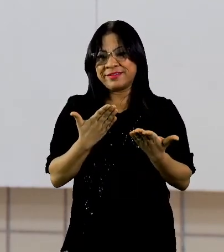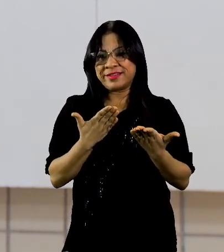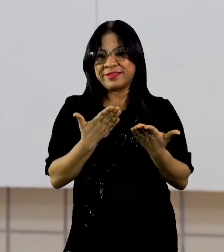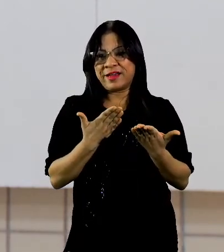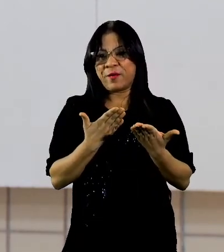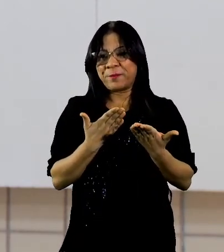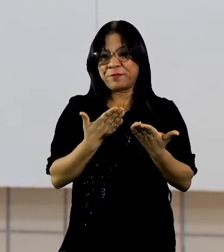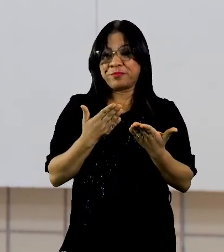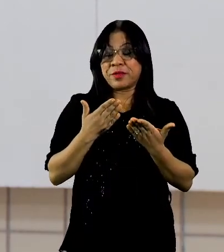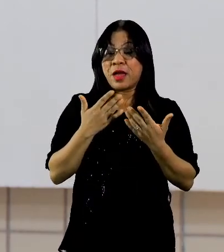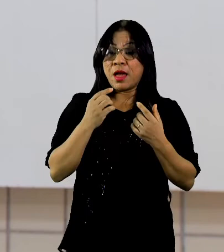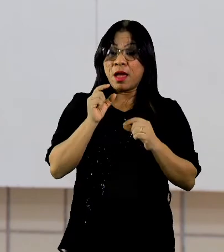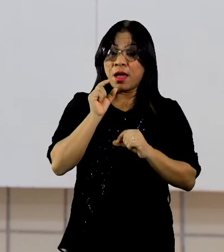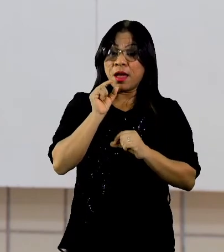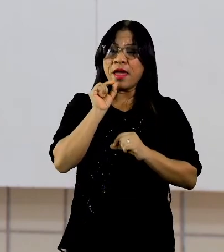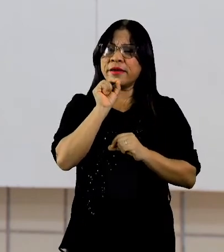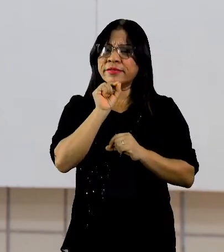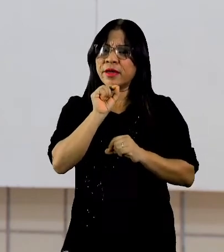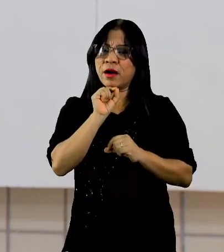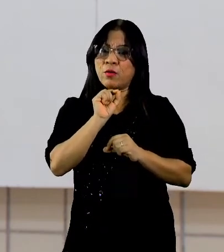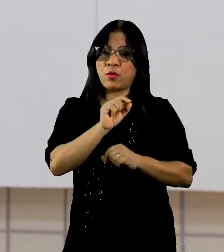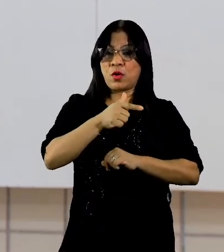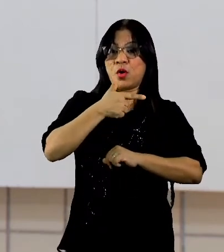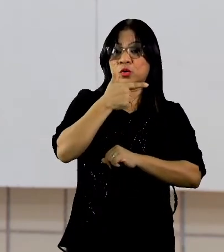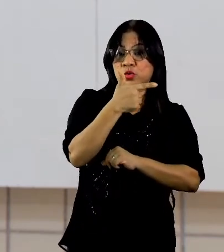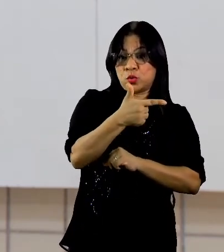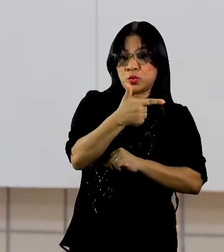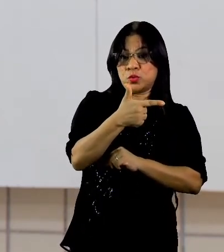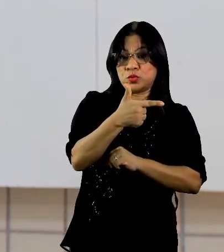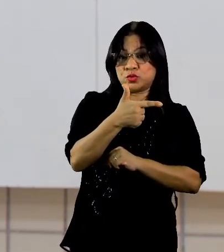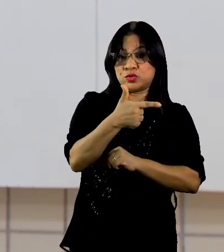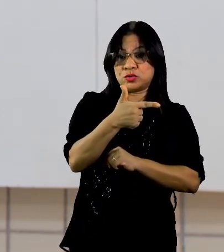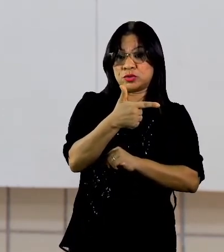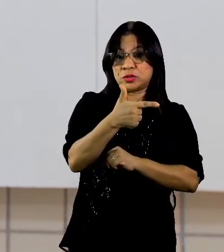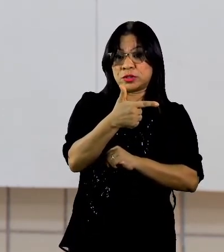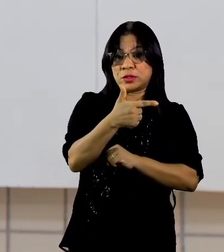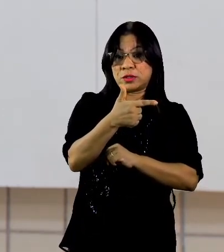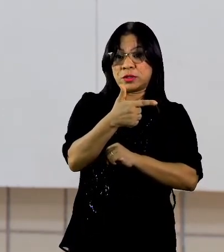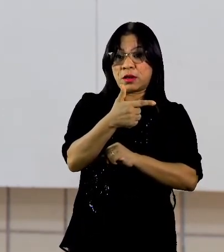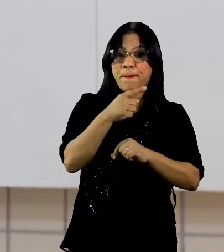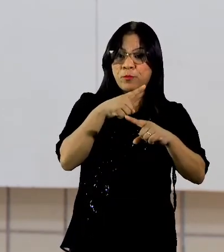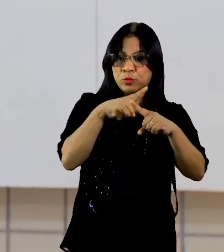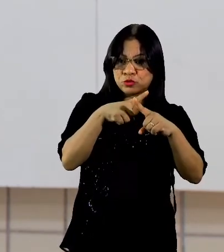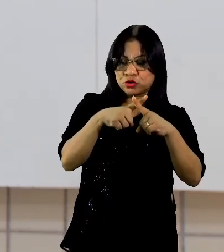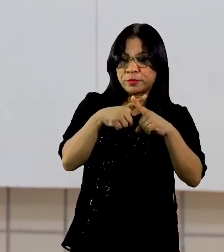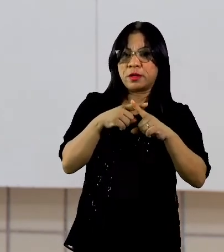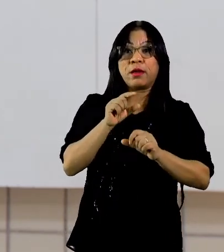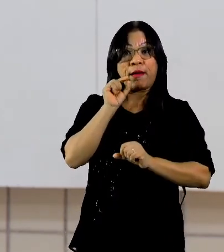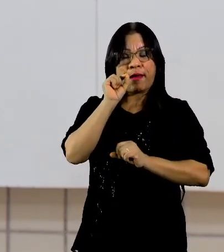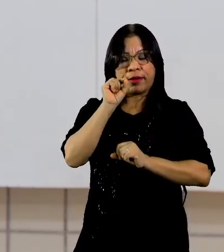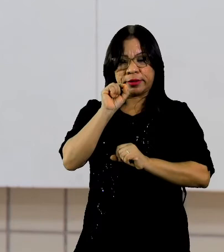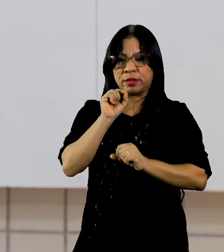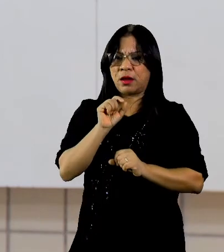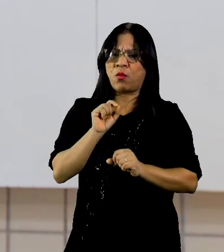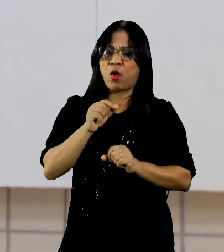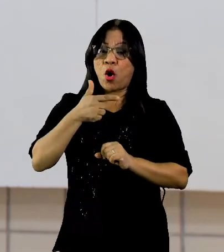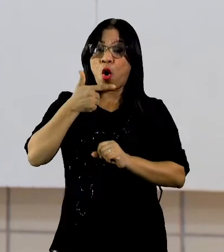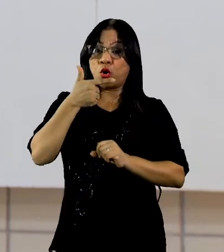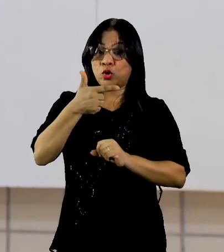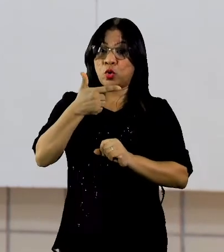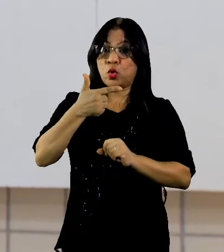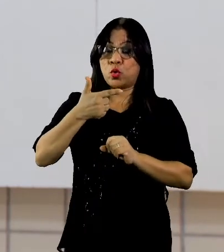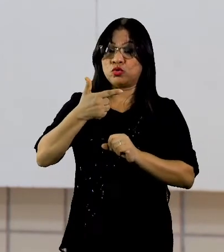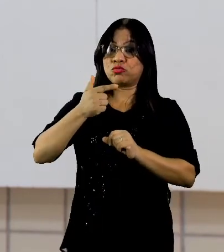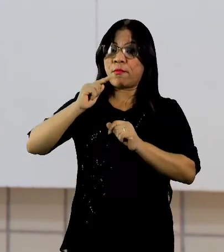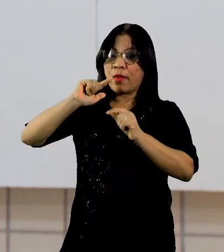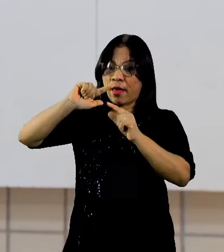potência. 2 vezes 2 elevado ao quadrado. Lembre-se, o 2 elevado ao quadrado é o 2